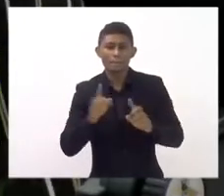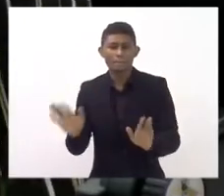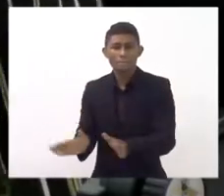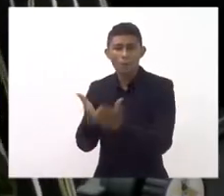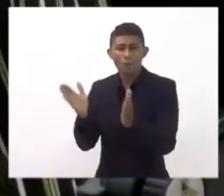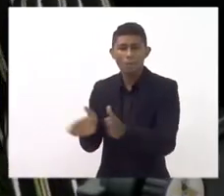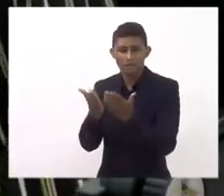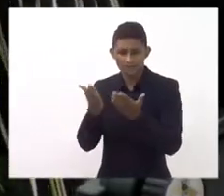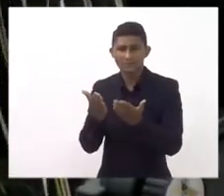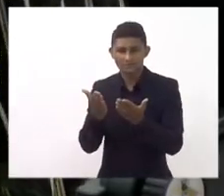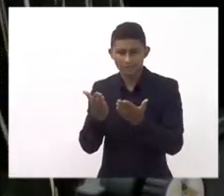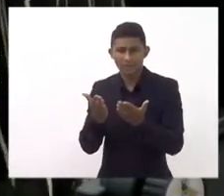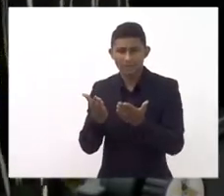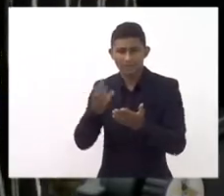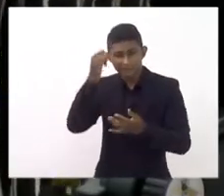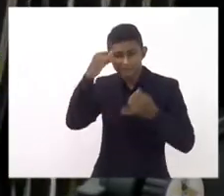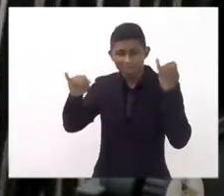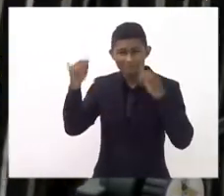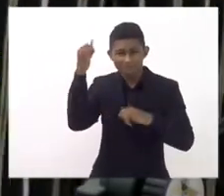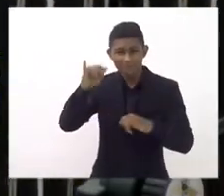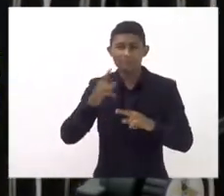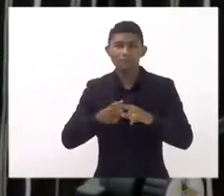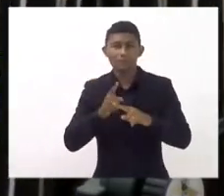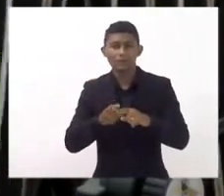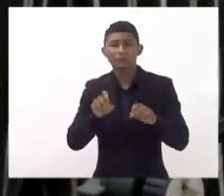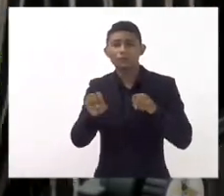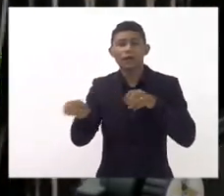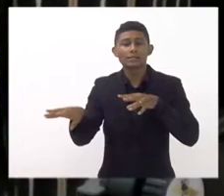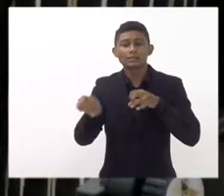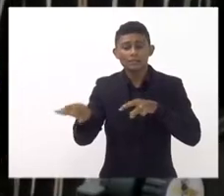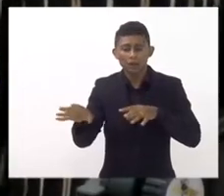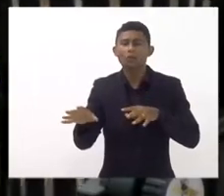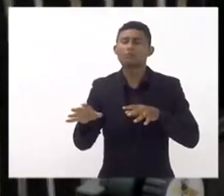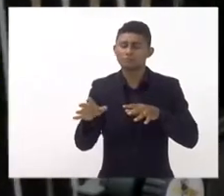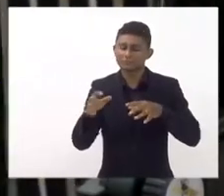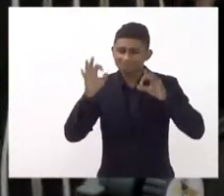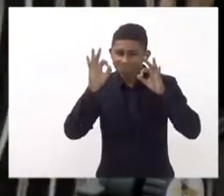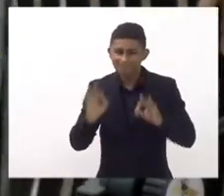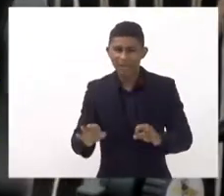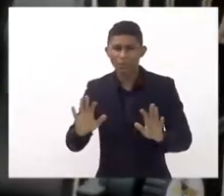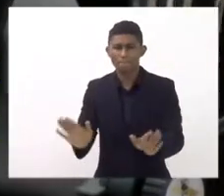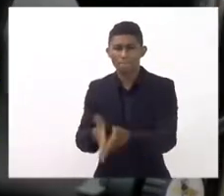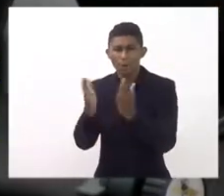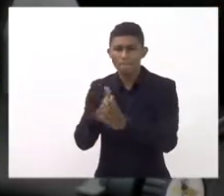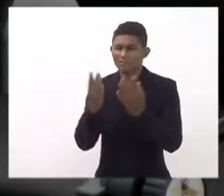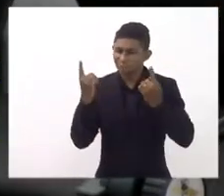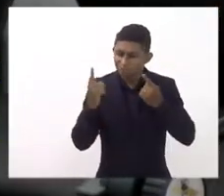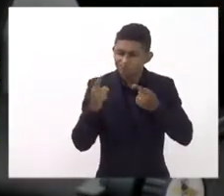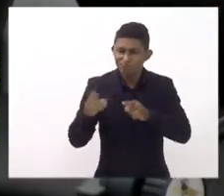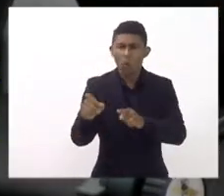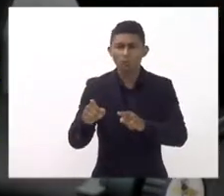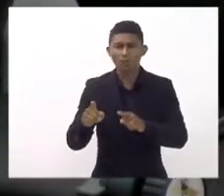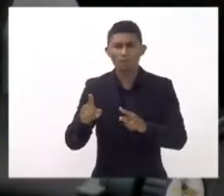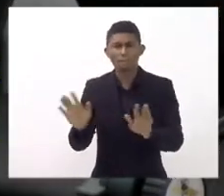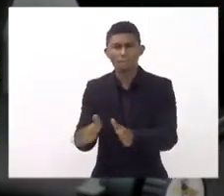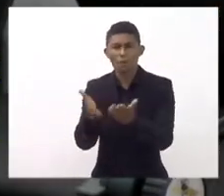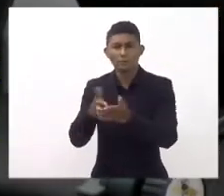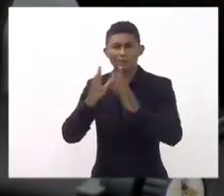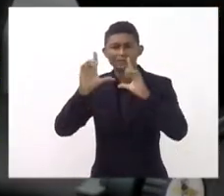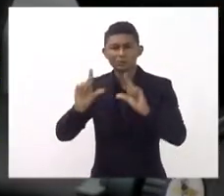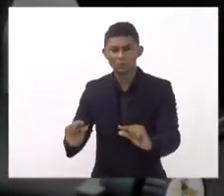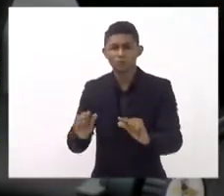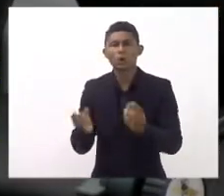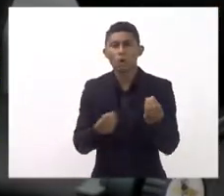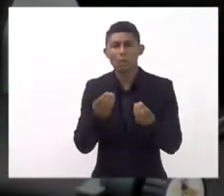a educação é a melhor forma de combater a pobreza. E, como já bem colocado, agora não há